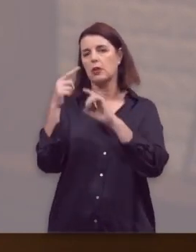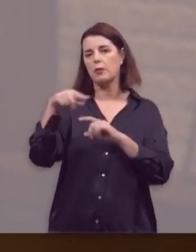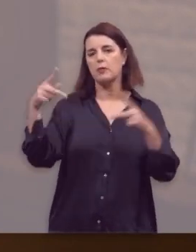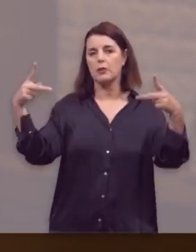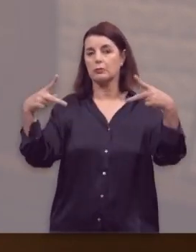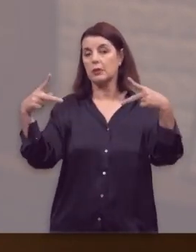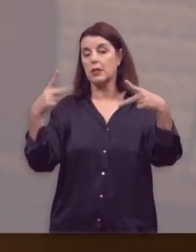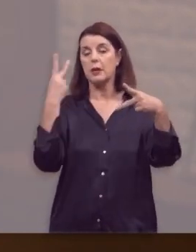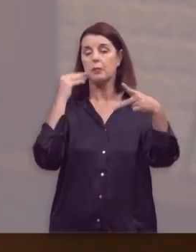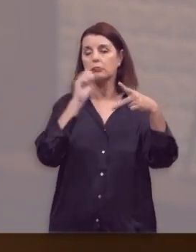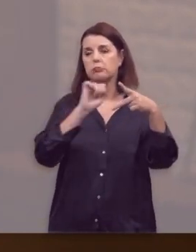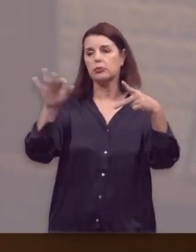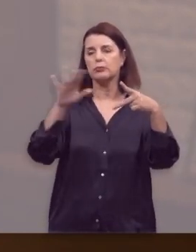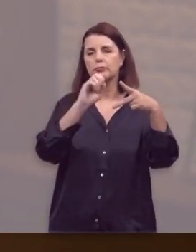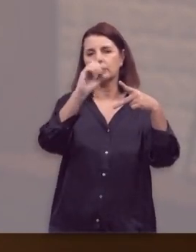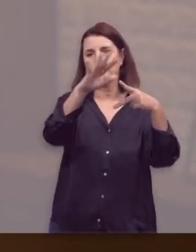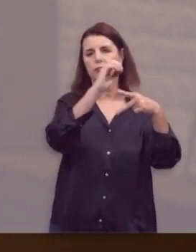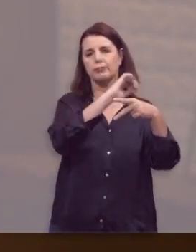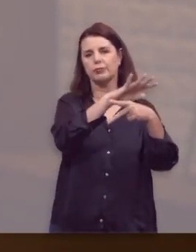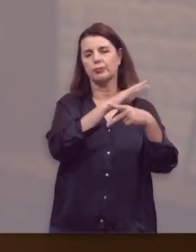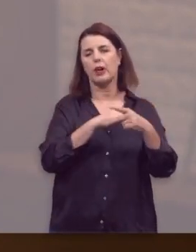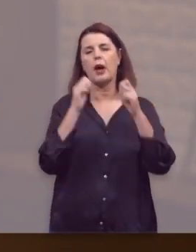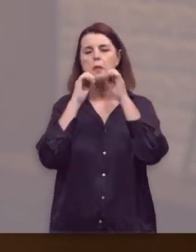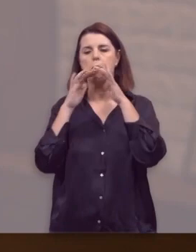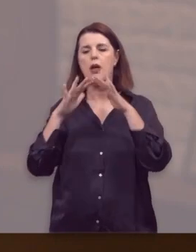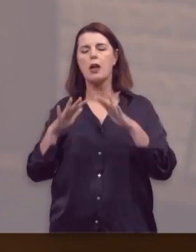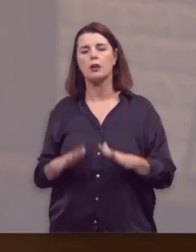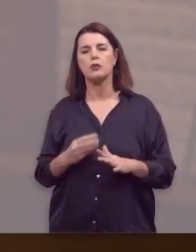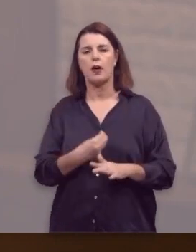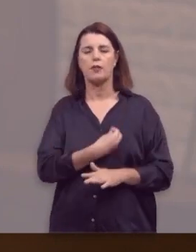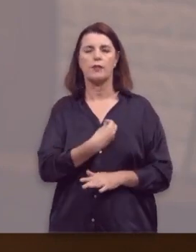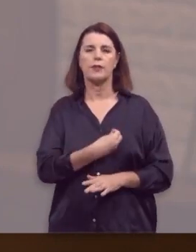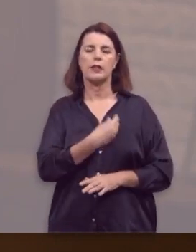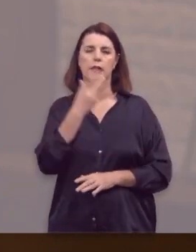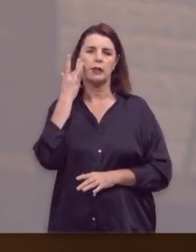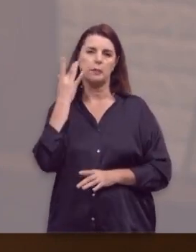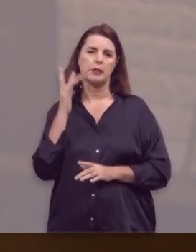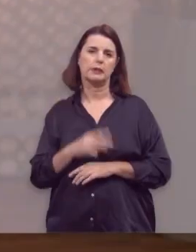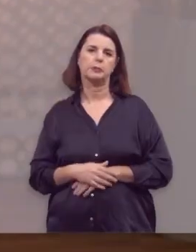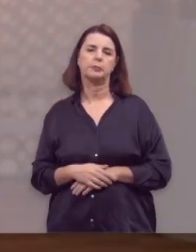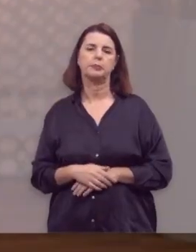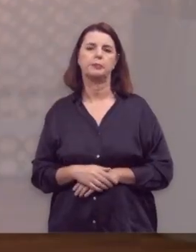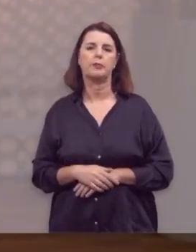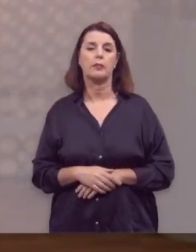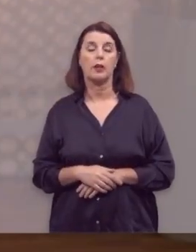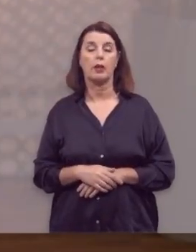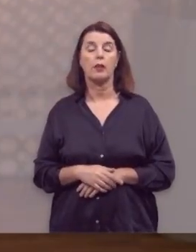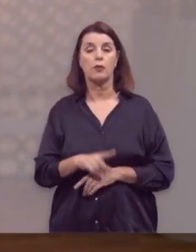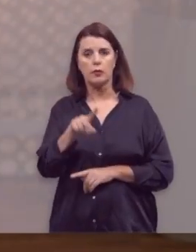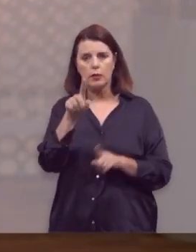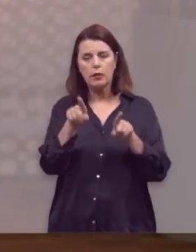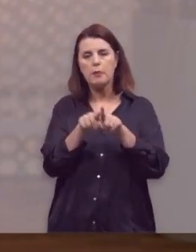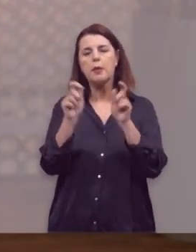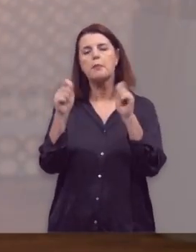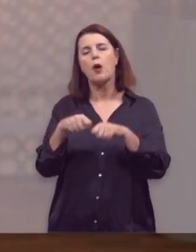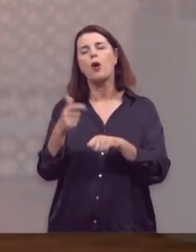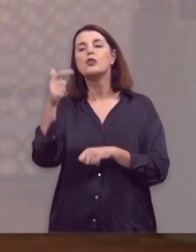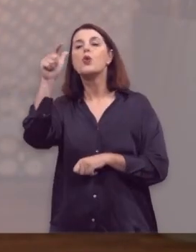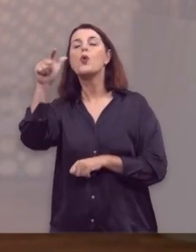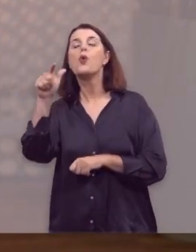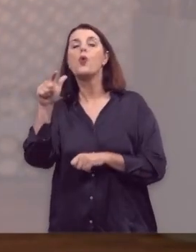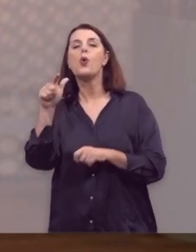para você enviar para quem você quiser e abençoar a vida dessa pessoa. Você pode também encontrar